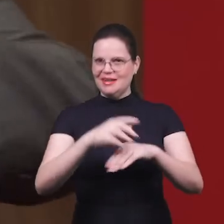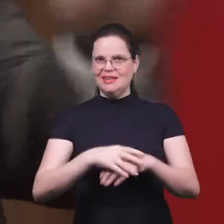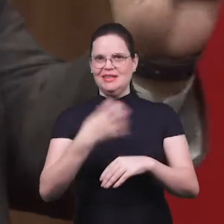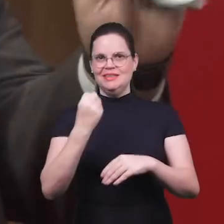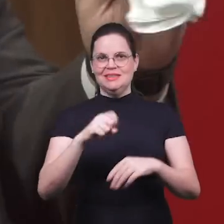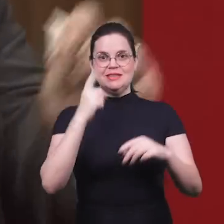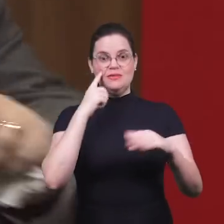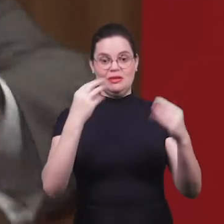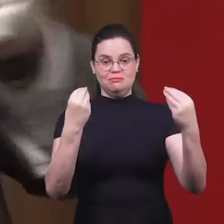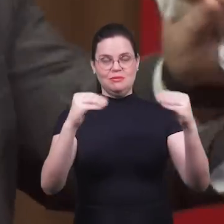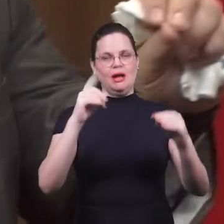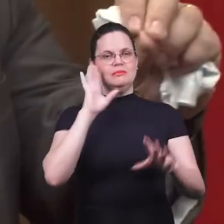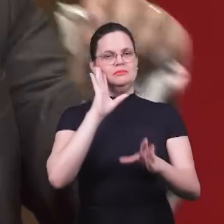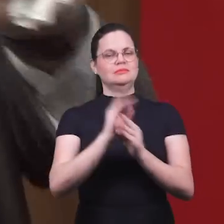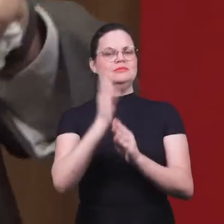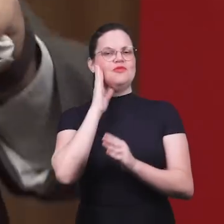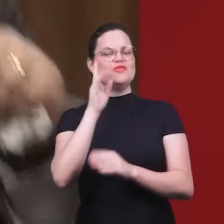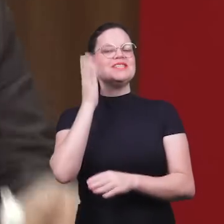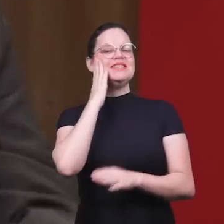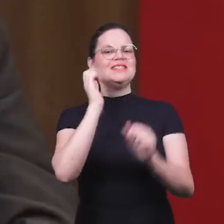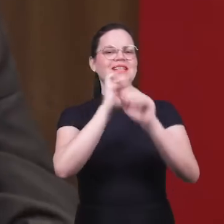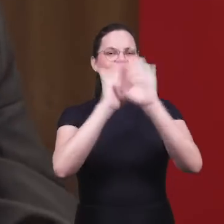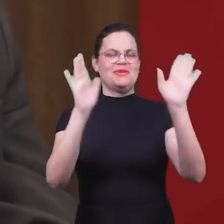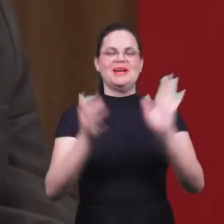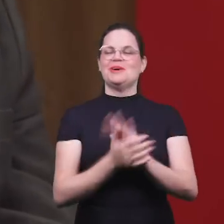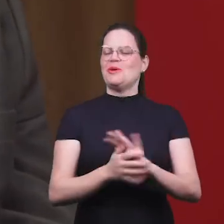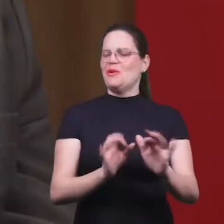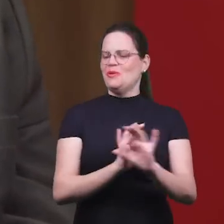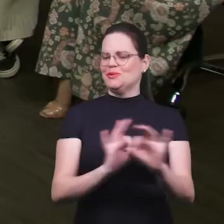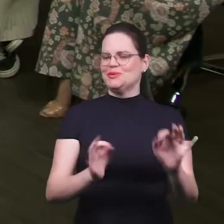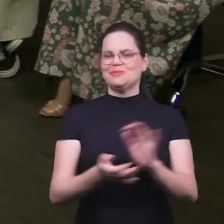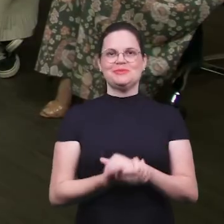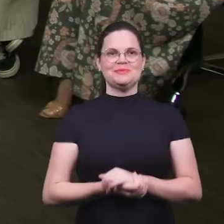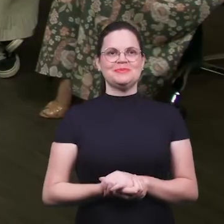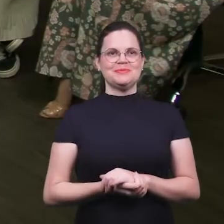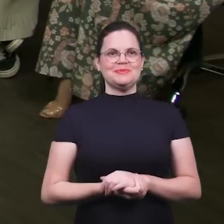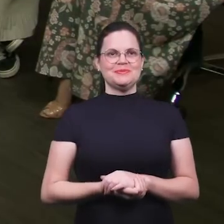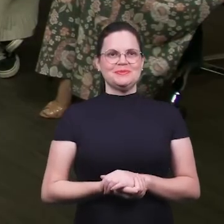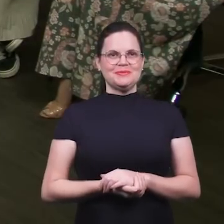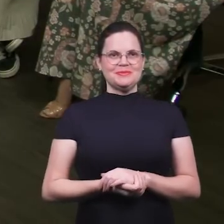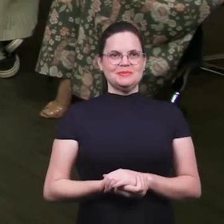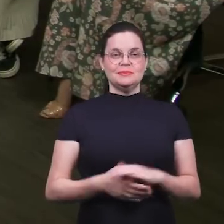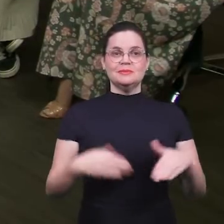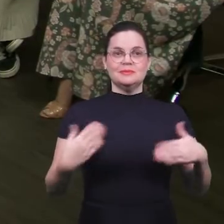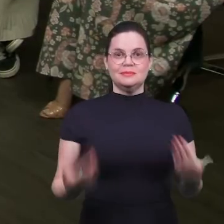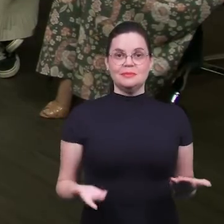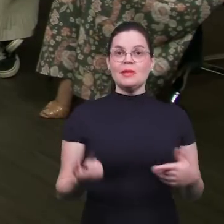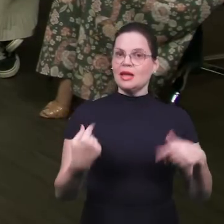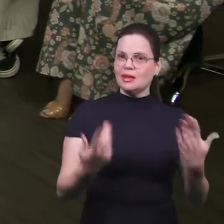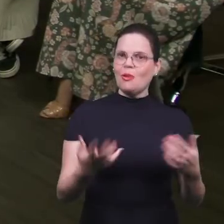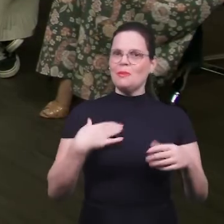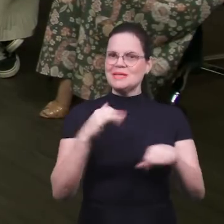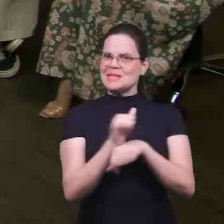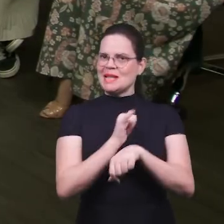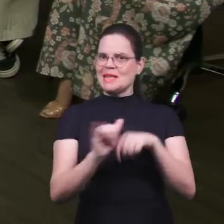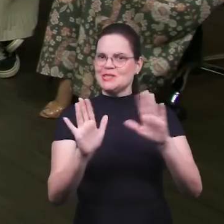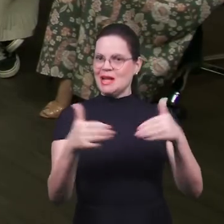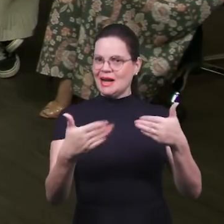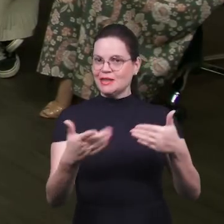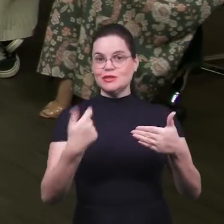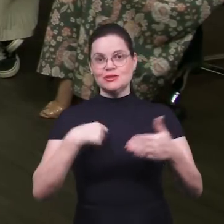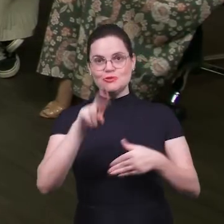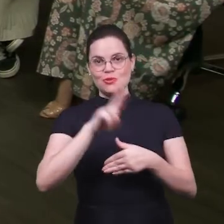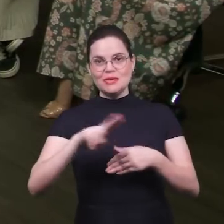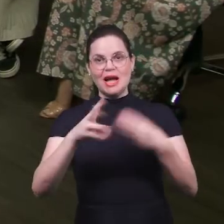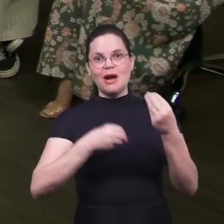você aparecer um comentário, caixa de ferramenta, a gente vai saber que você assistiu o programa. Muito bem. Como ferramenta da caixa de ferramenta, ele acabou de ensinar a